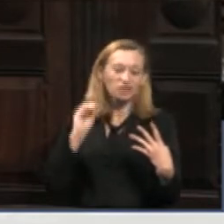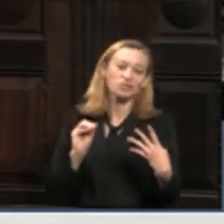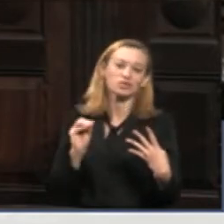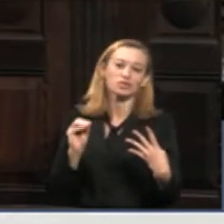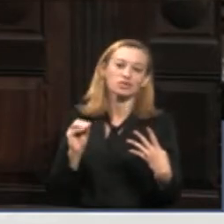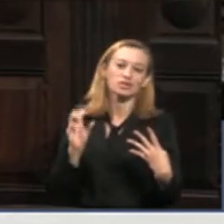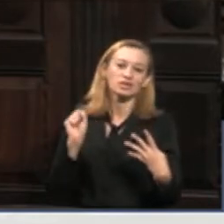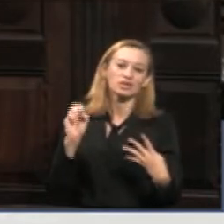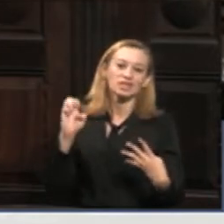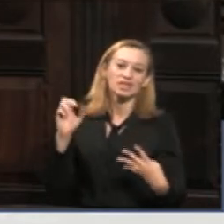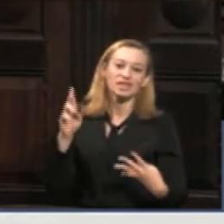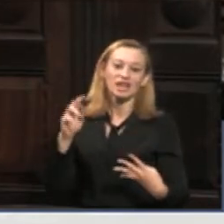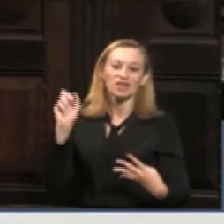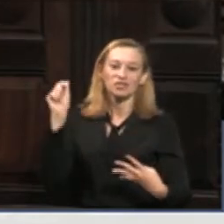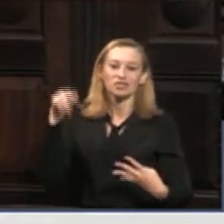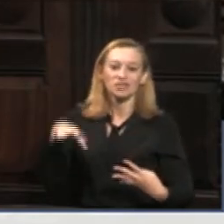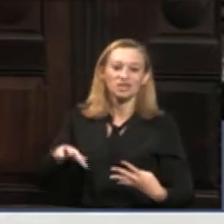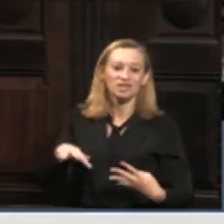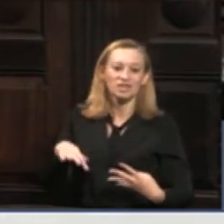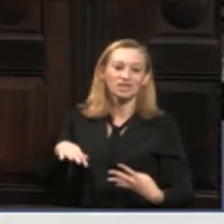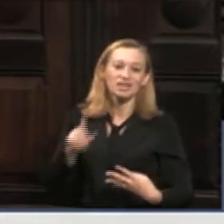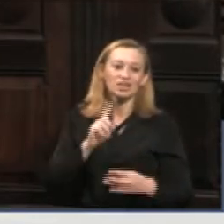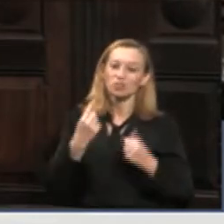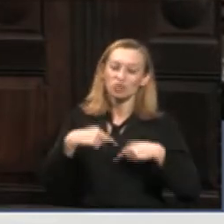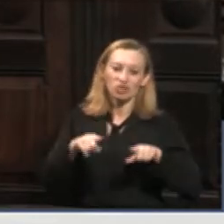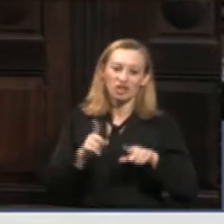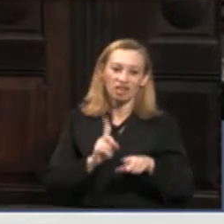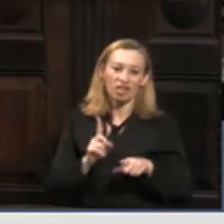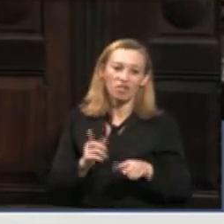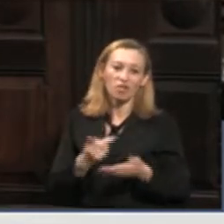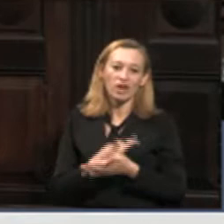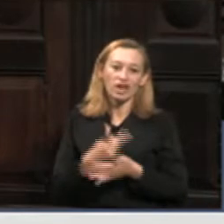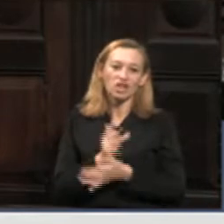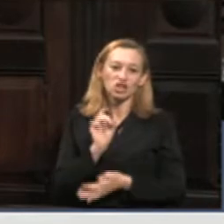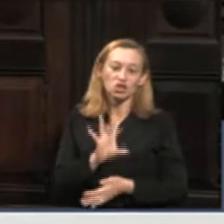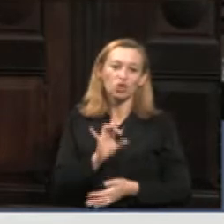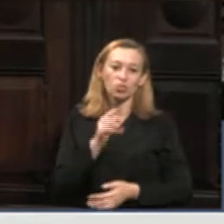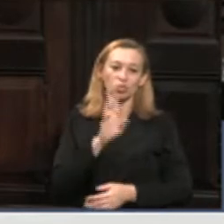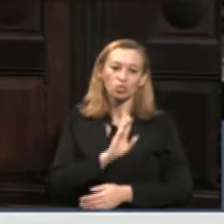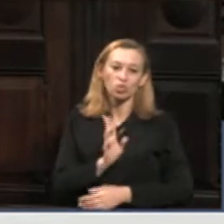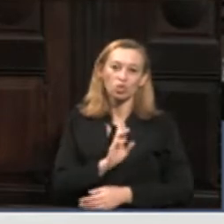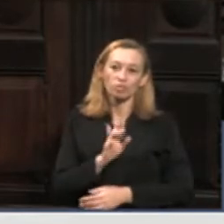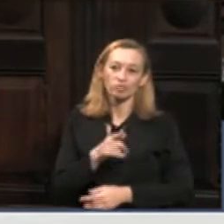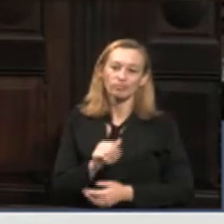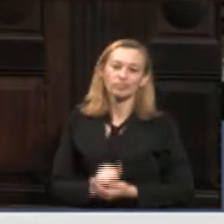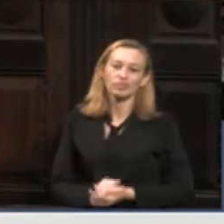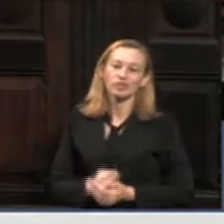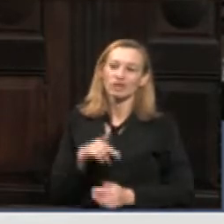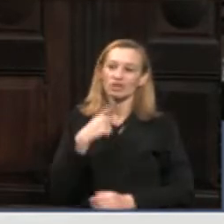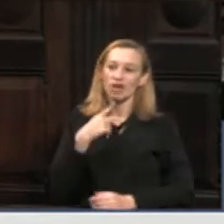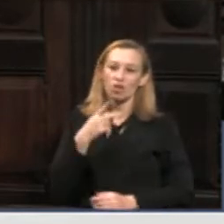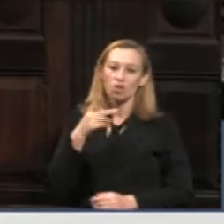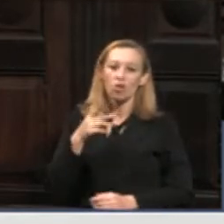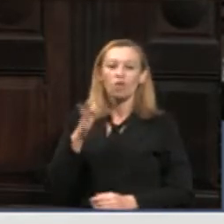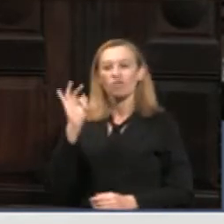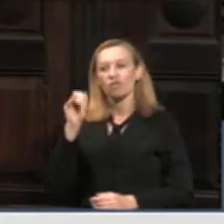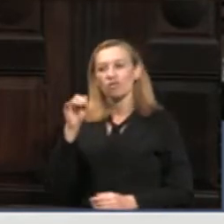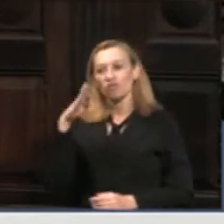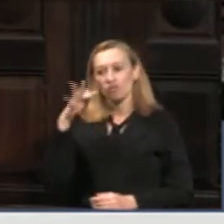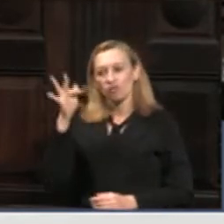Flávio Serafini, não foi provocação não, viu? Não foi provocação. Flávio Serafini, Eliomar